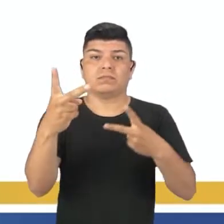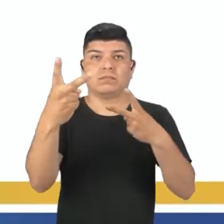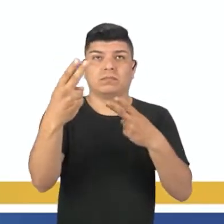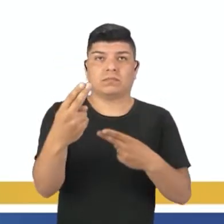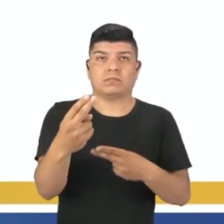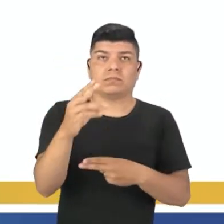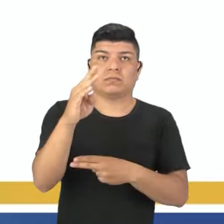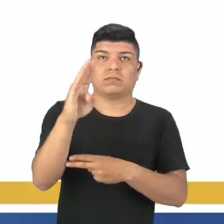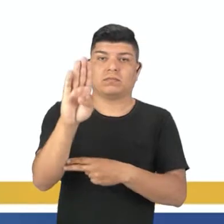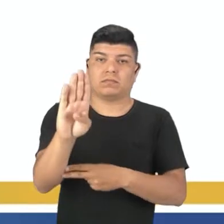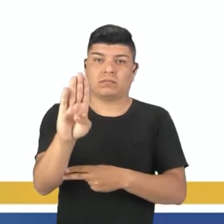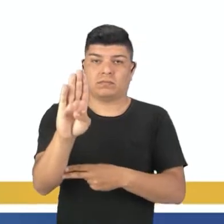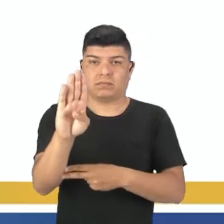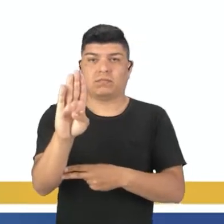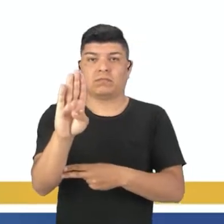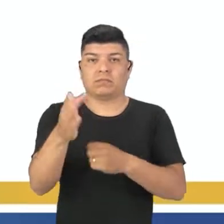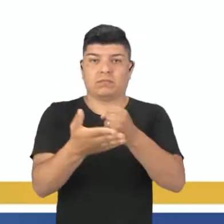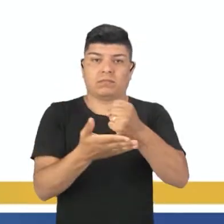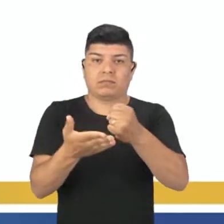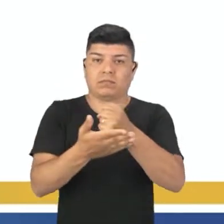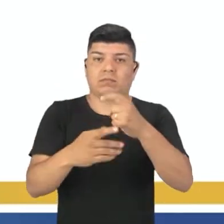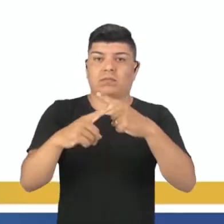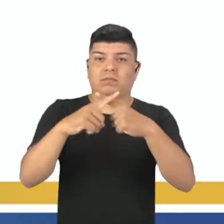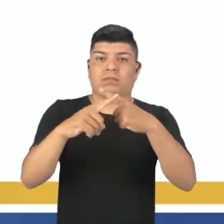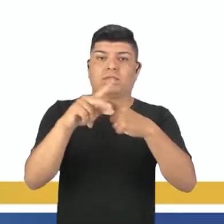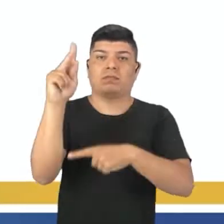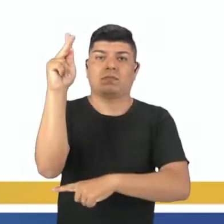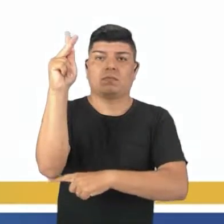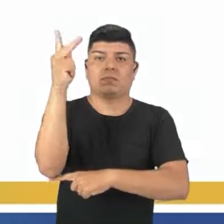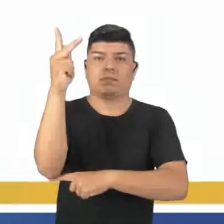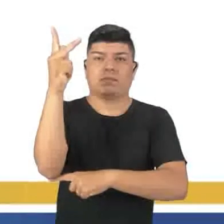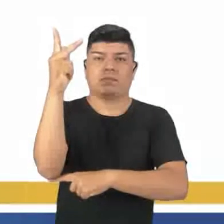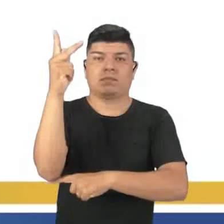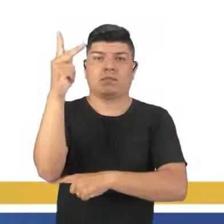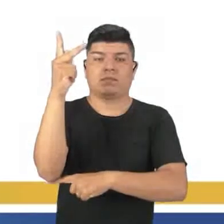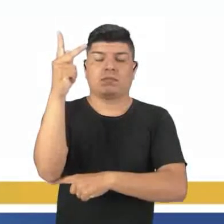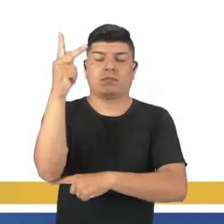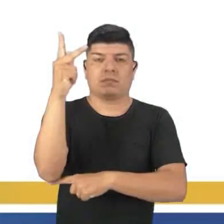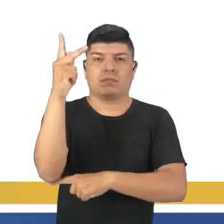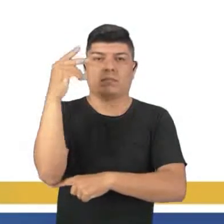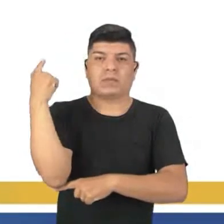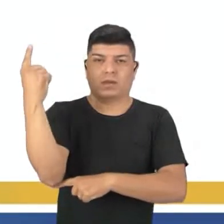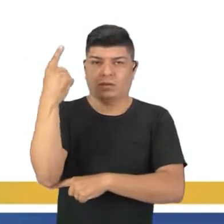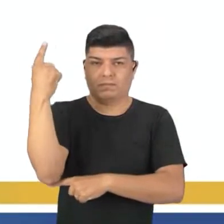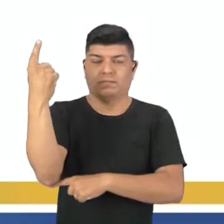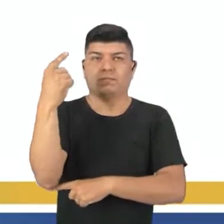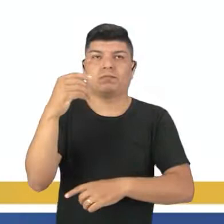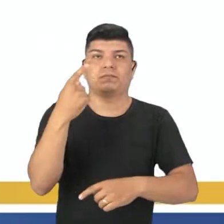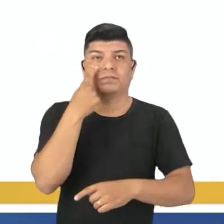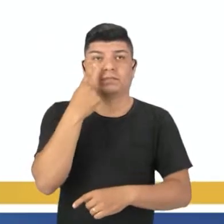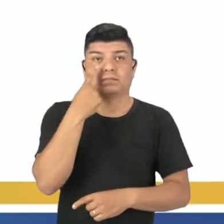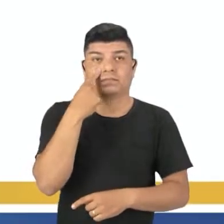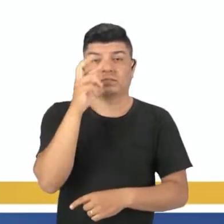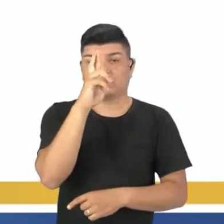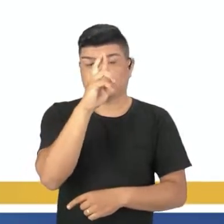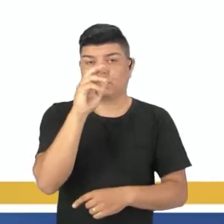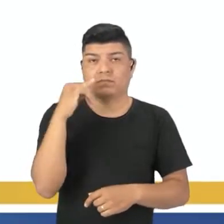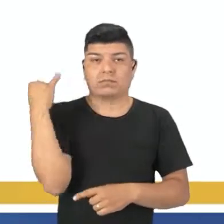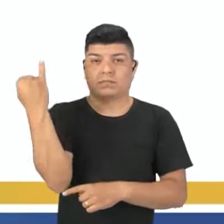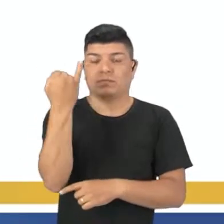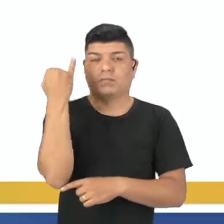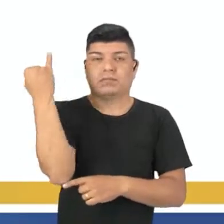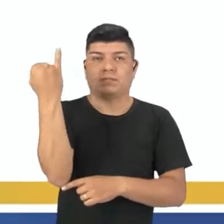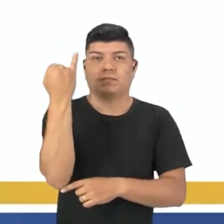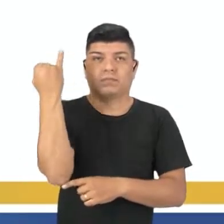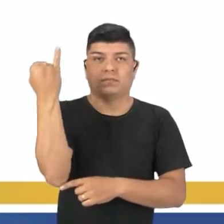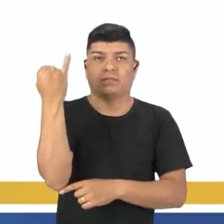a B, que é a área da base, vezes H, né, que é a nossa altura. Então, observação aí importante,